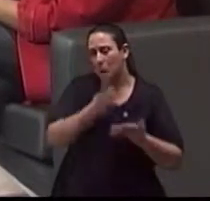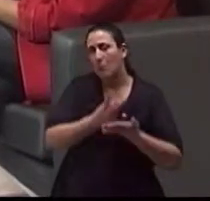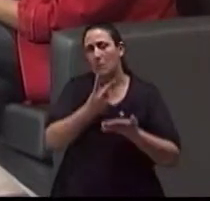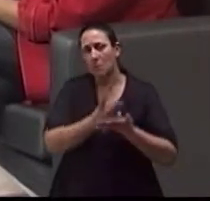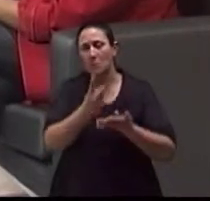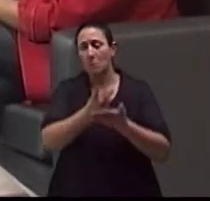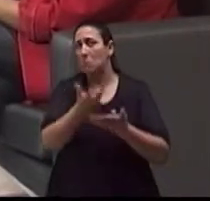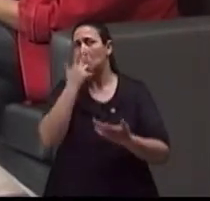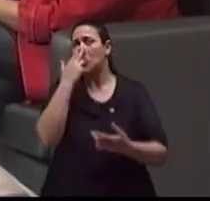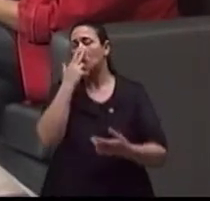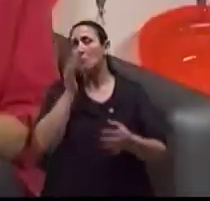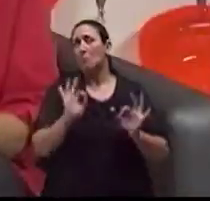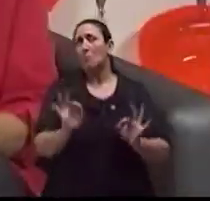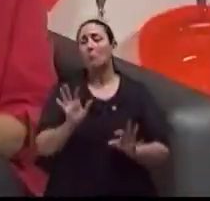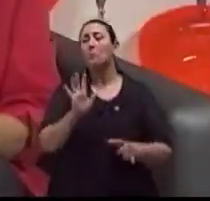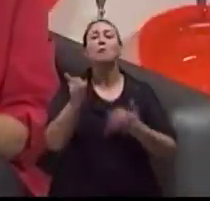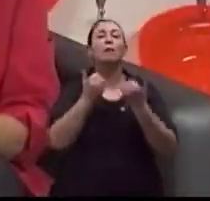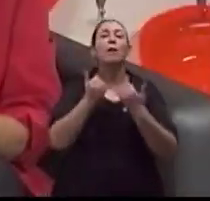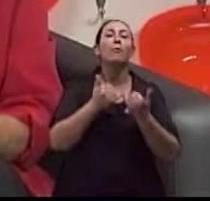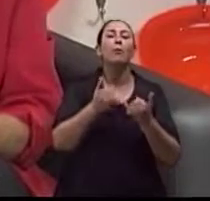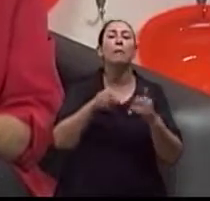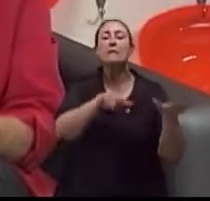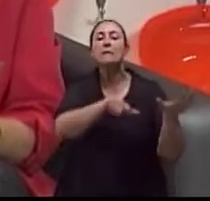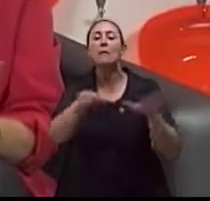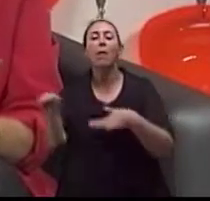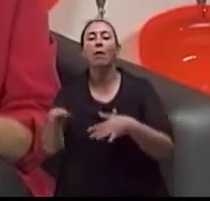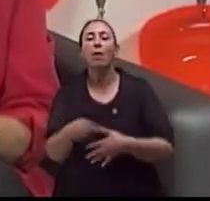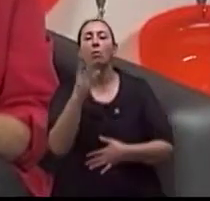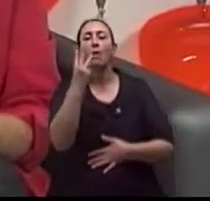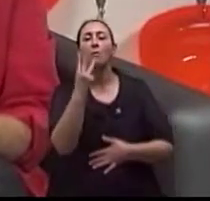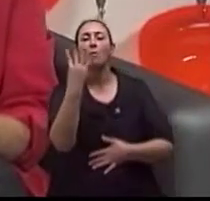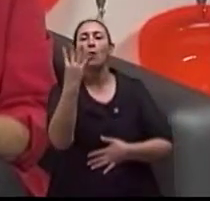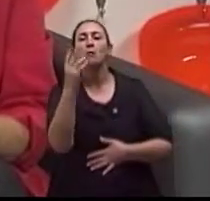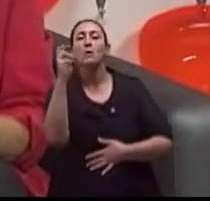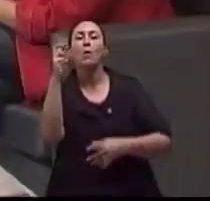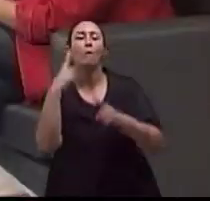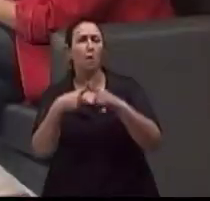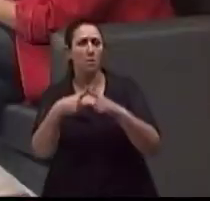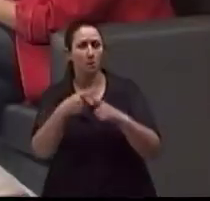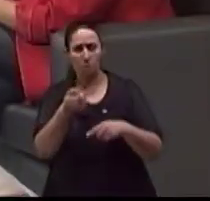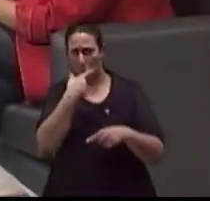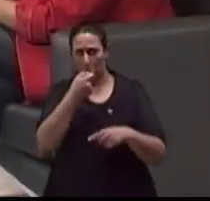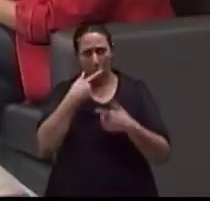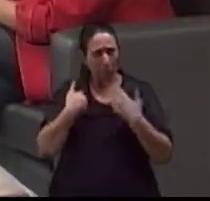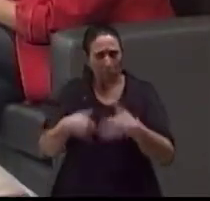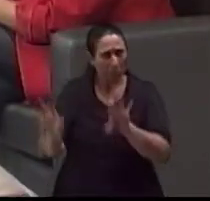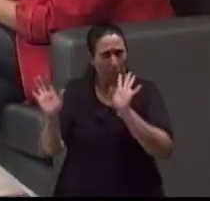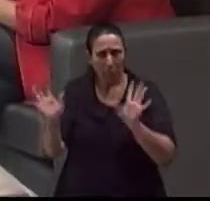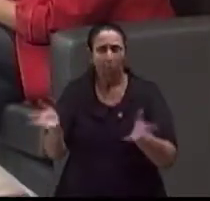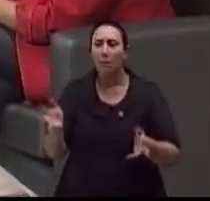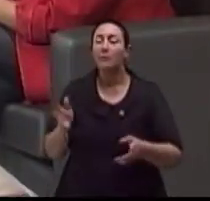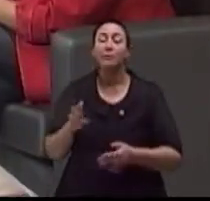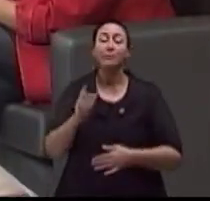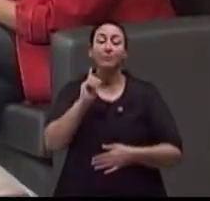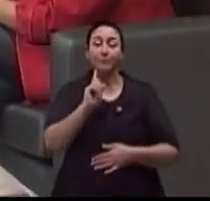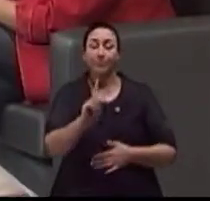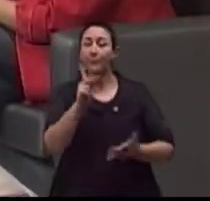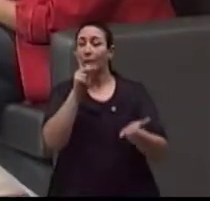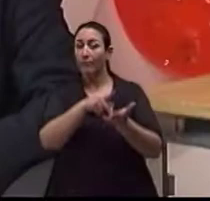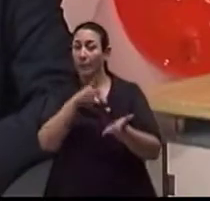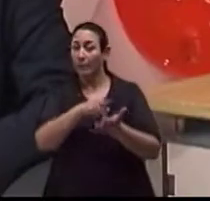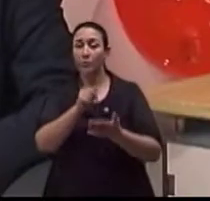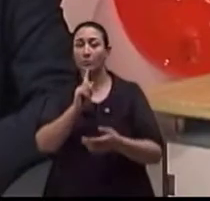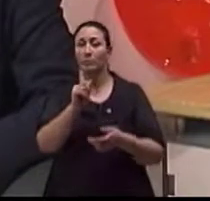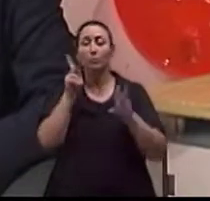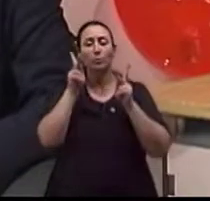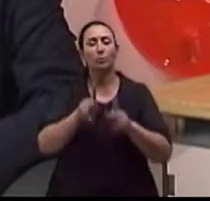é sim que não faz mal tomar três vezes por semana 45 não tem problema nem com a idade não porque inclusive existe uma medicação delas